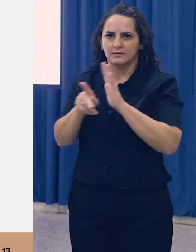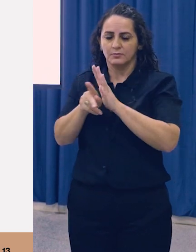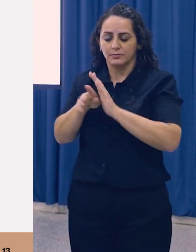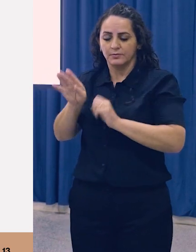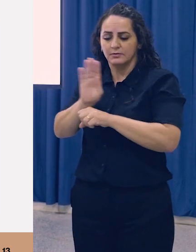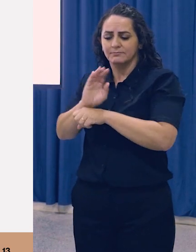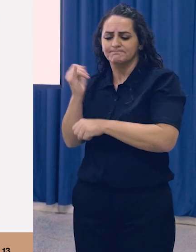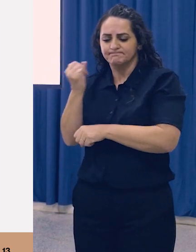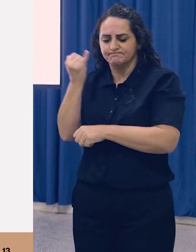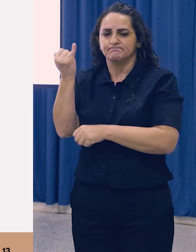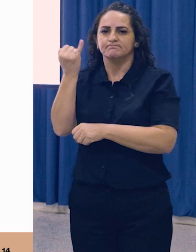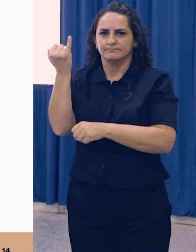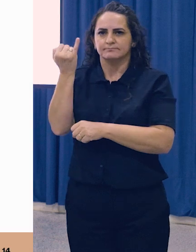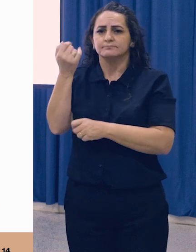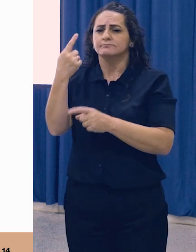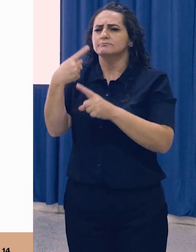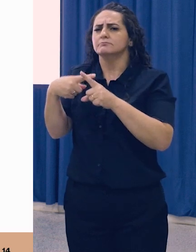porque